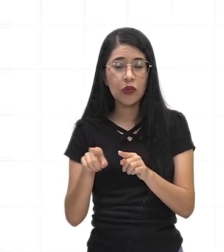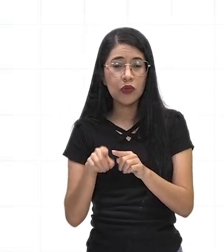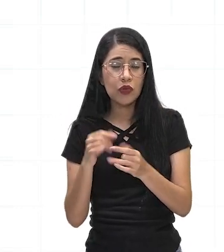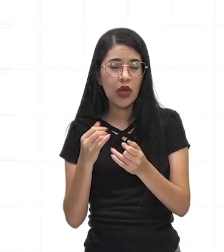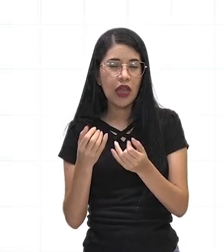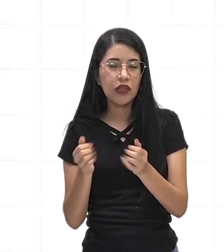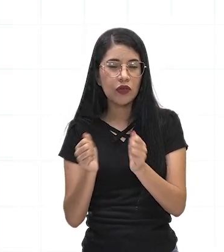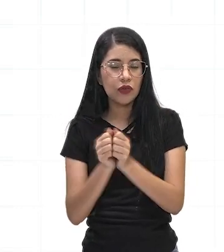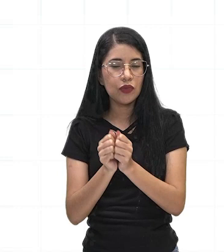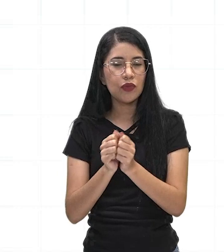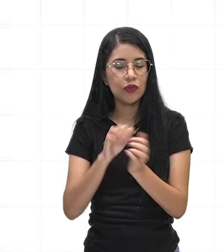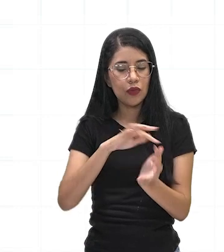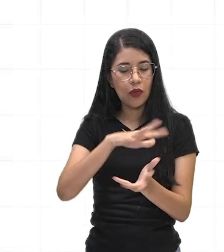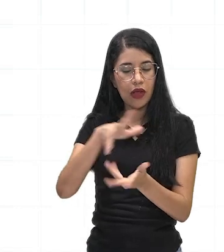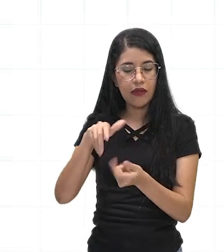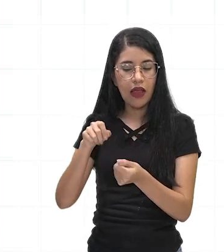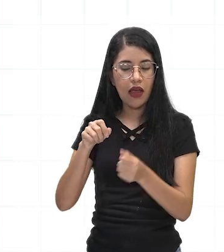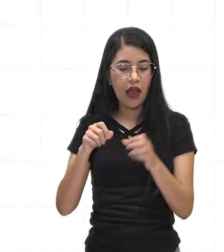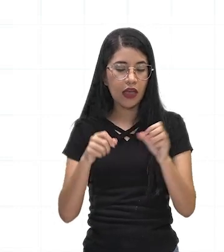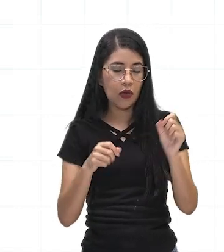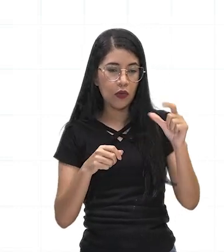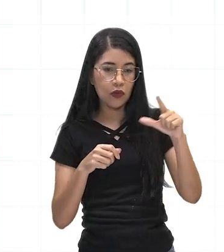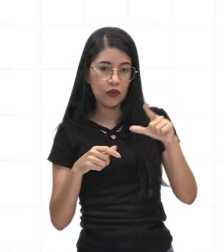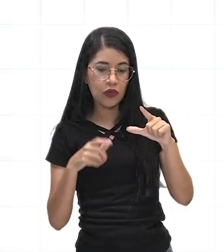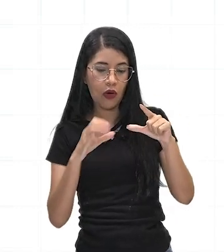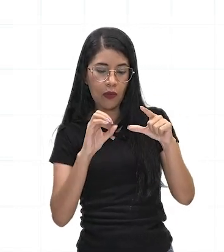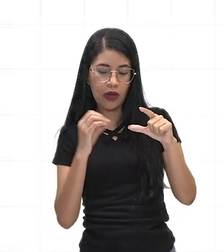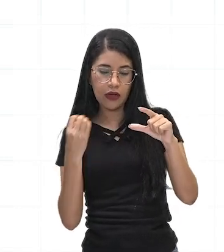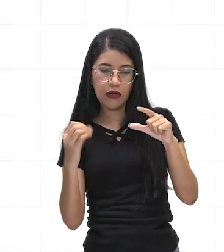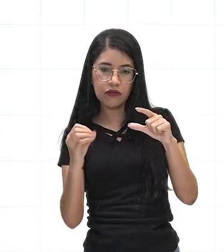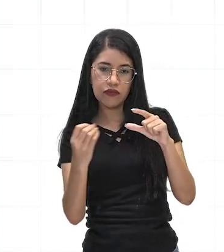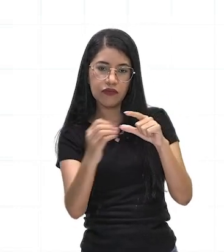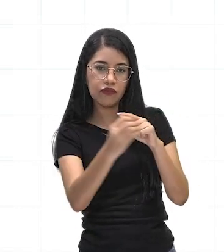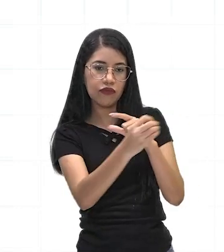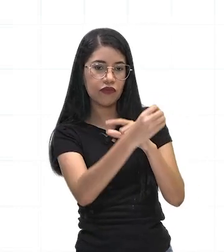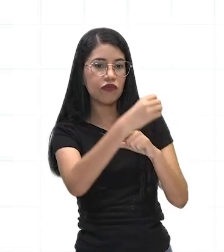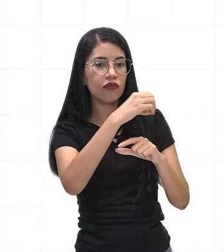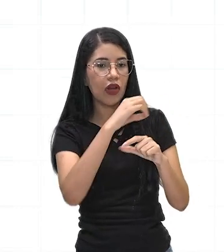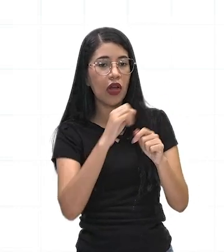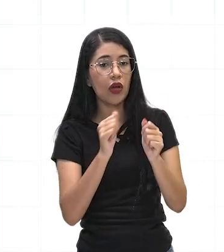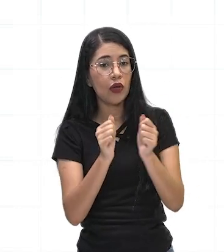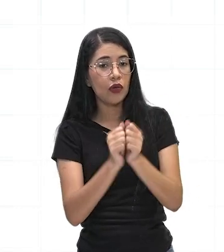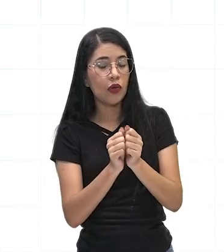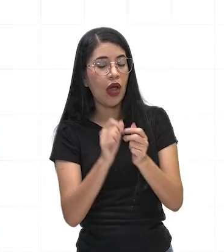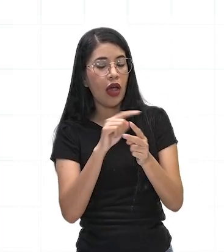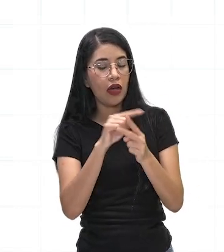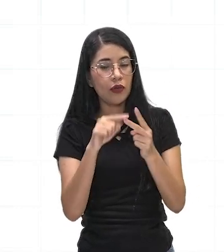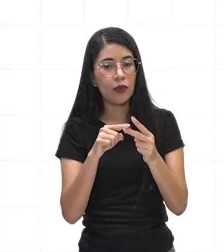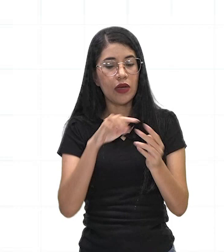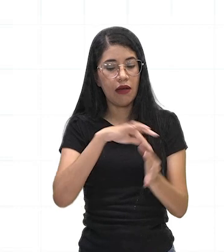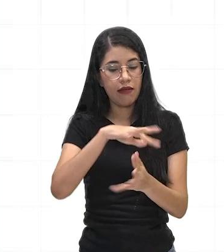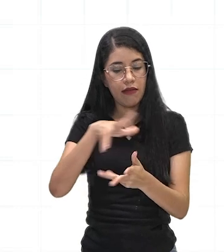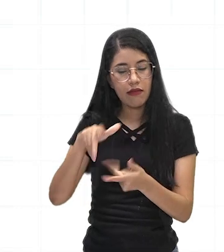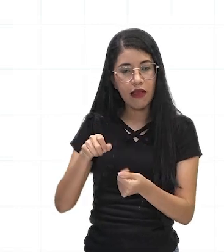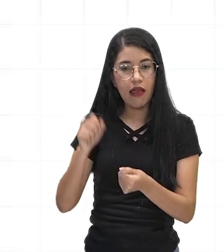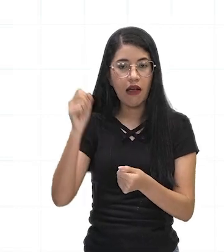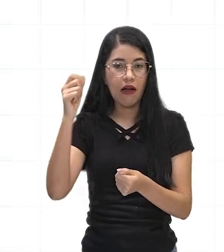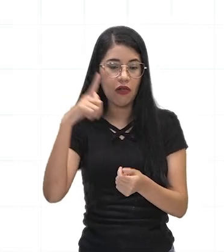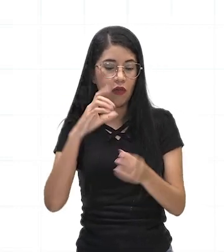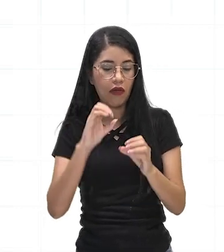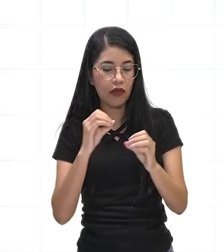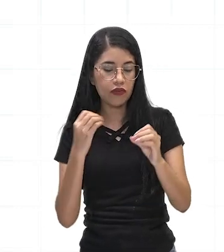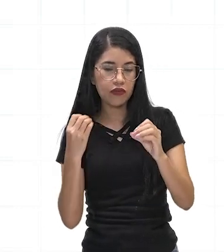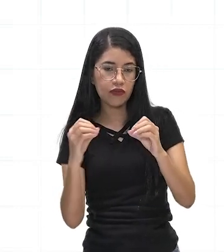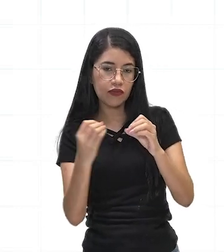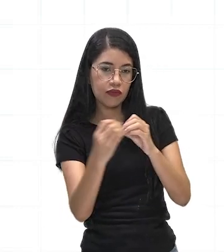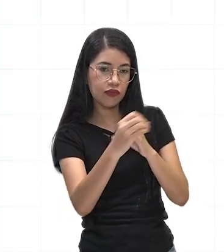junto com a Terra ao redor do Sol, certo? Então as duas lá, como a gente está observando, Lua e Terra vão fazer um movimento em